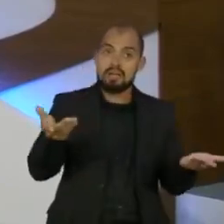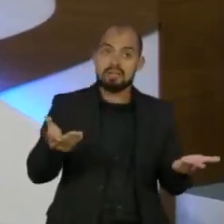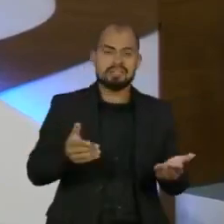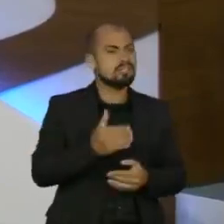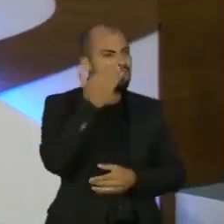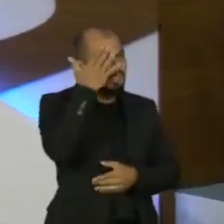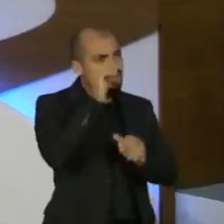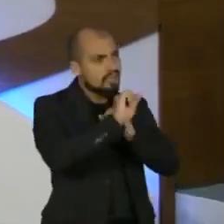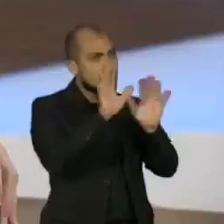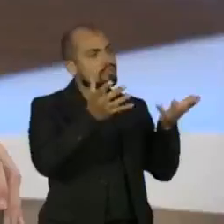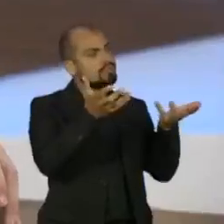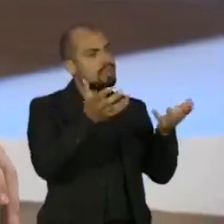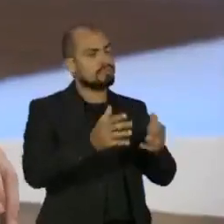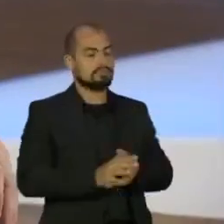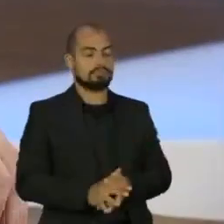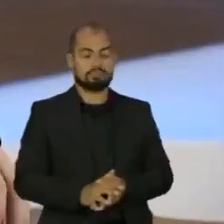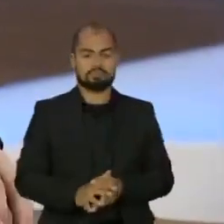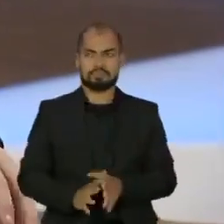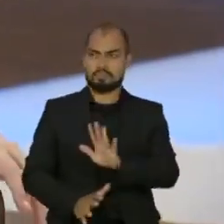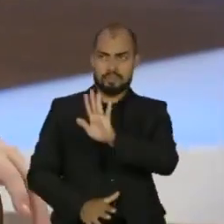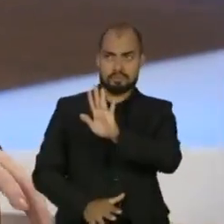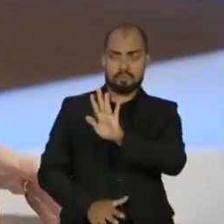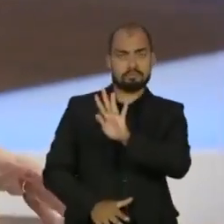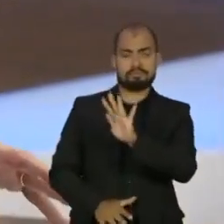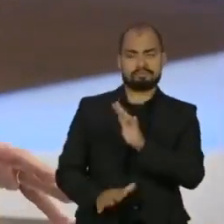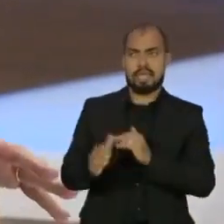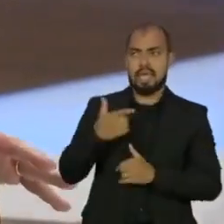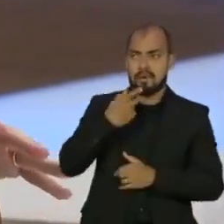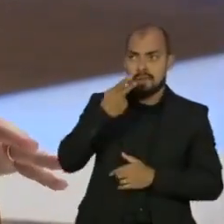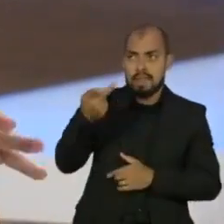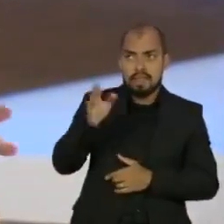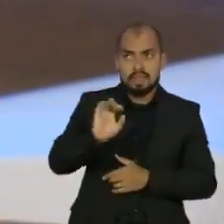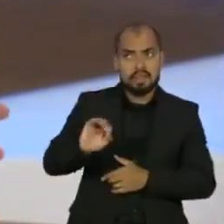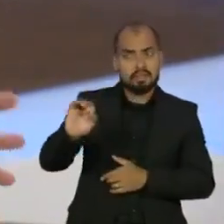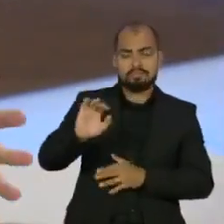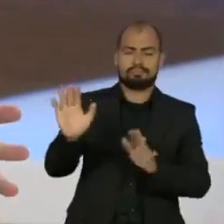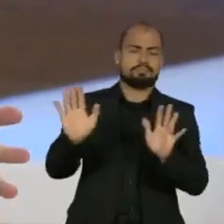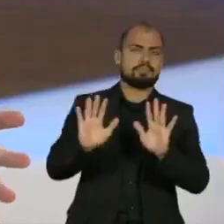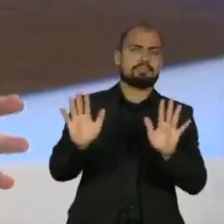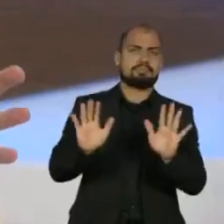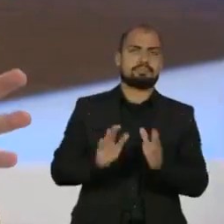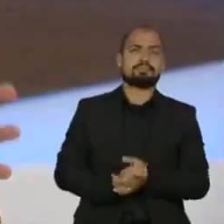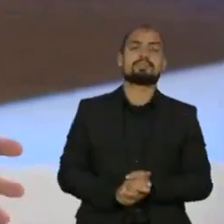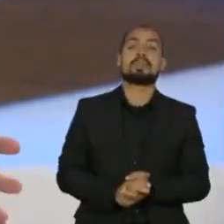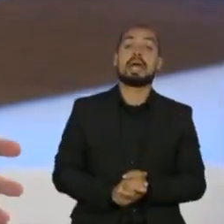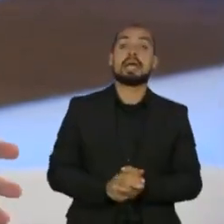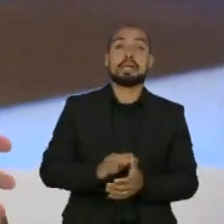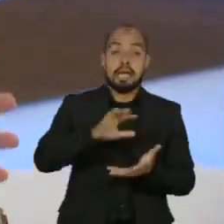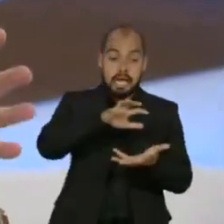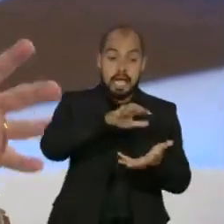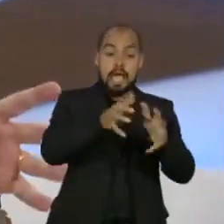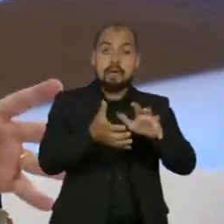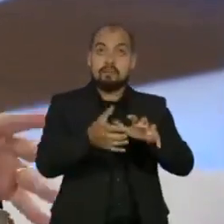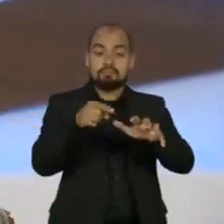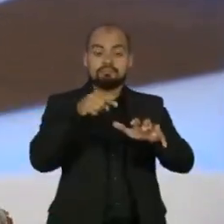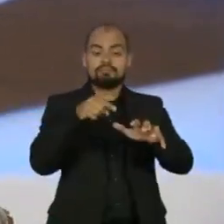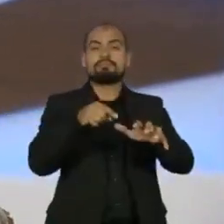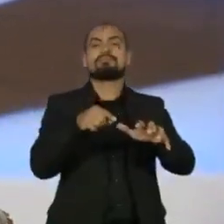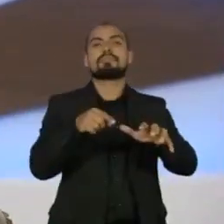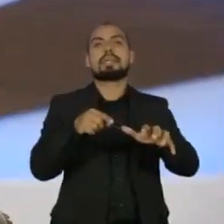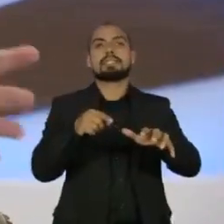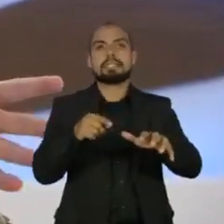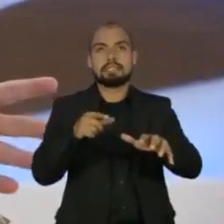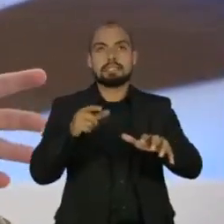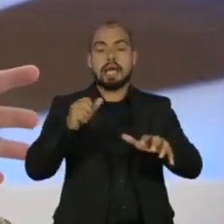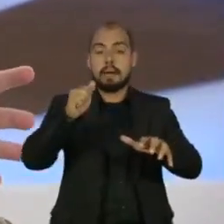entender não mas não foi isso que eu falei é tanto é que na reforma da Previdência